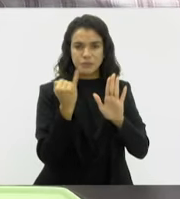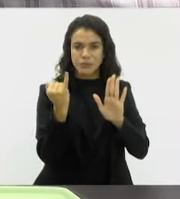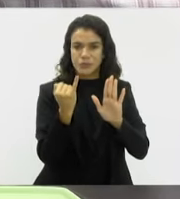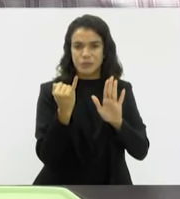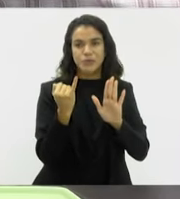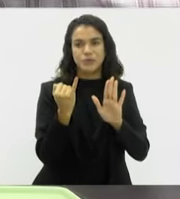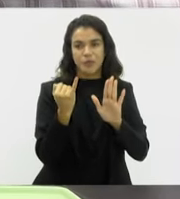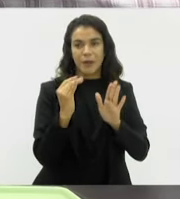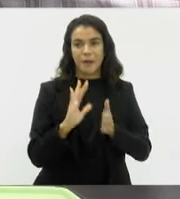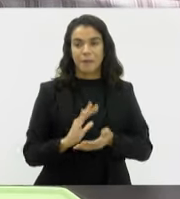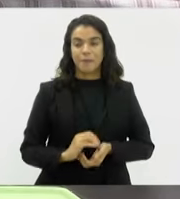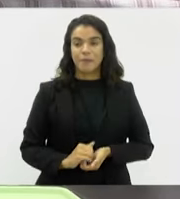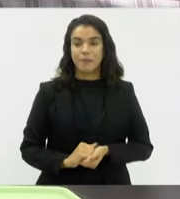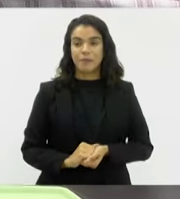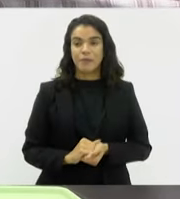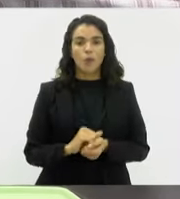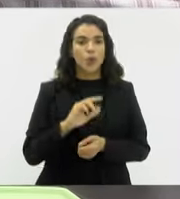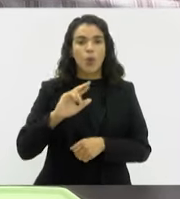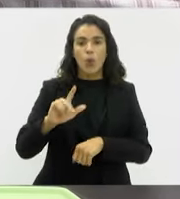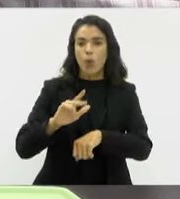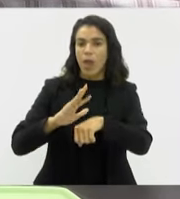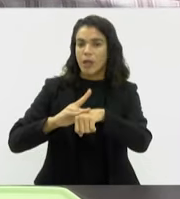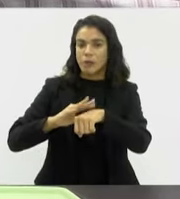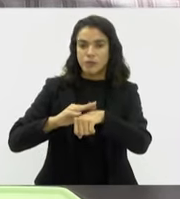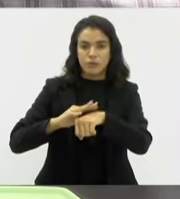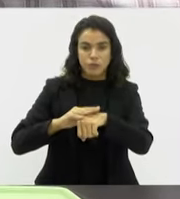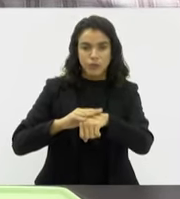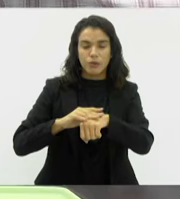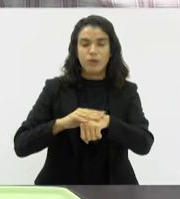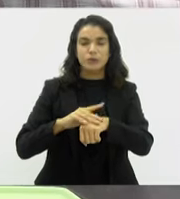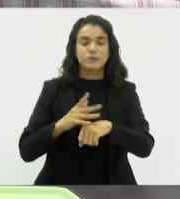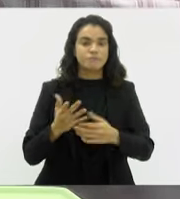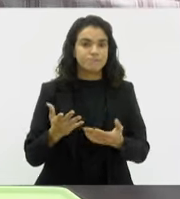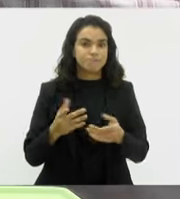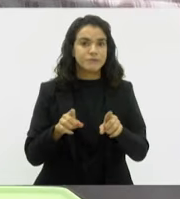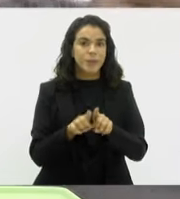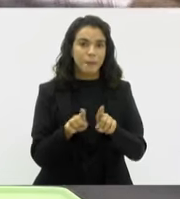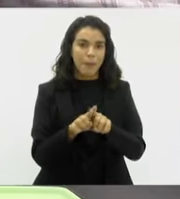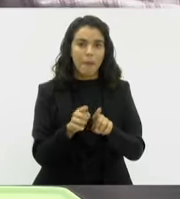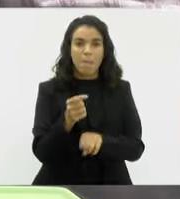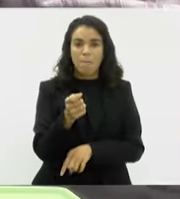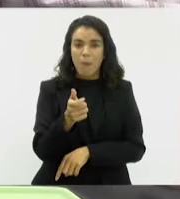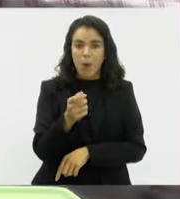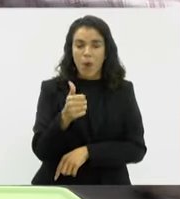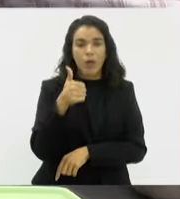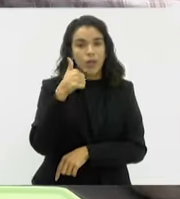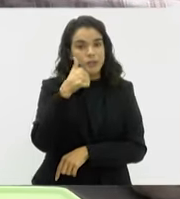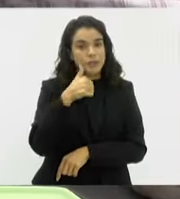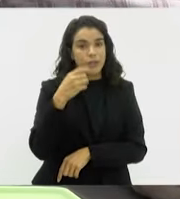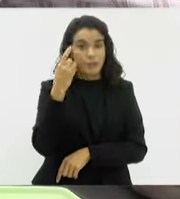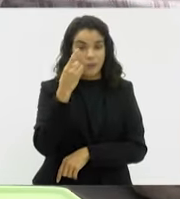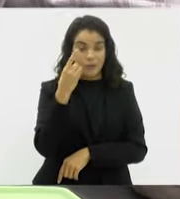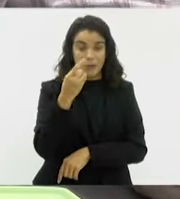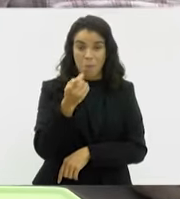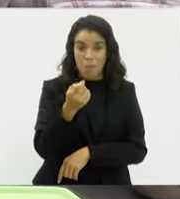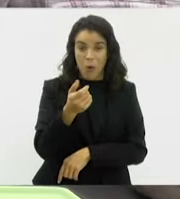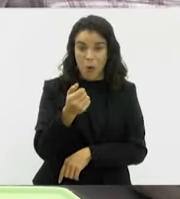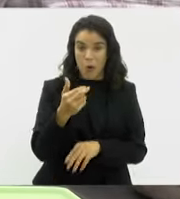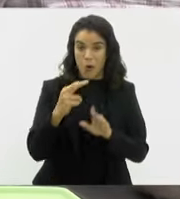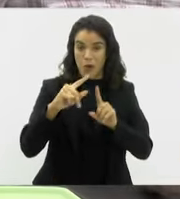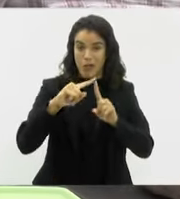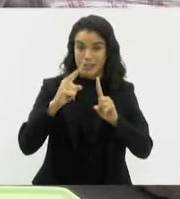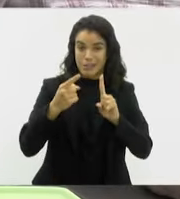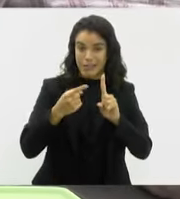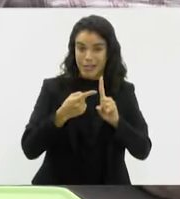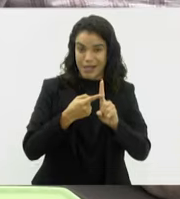só faltava isso, muito menos penalizar a nossa. Já são tão poucas deputadas, poucas grávidas, poucas vão